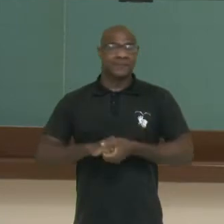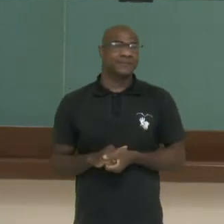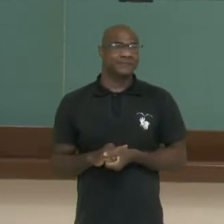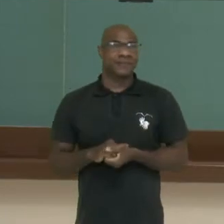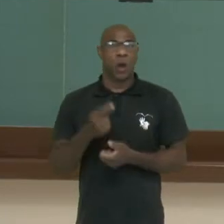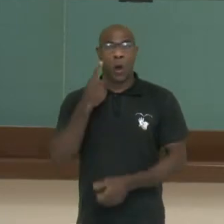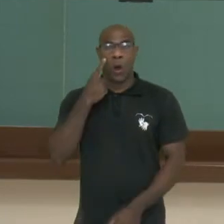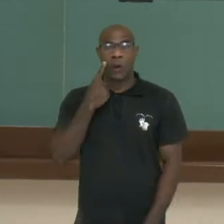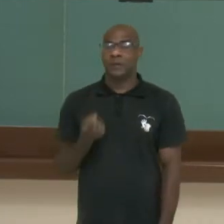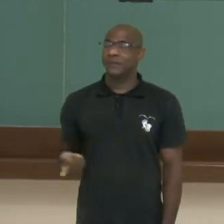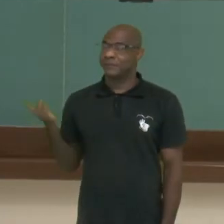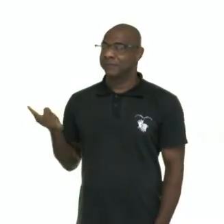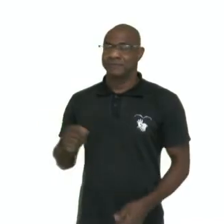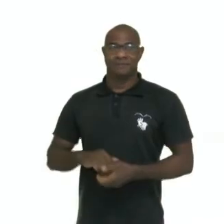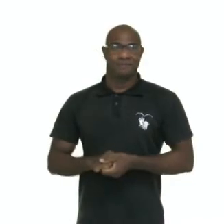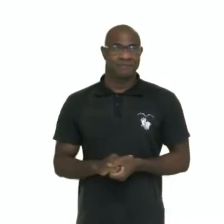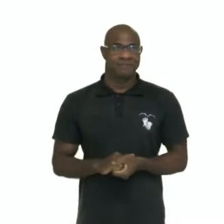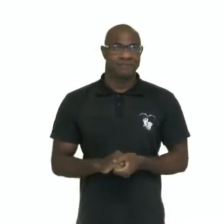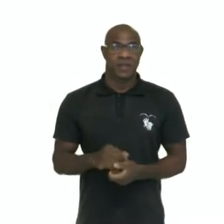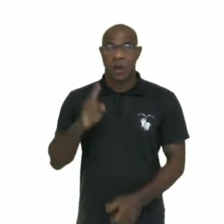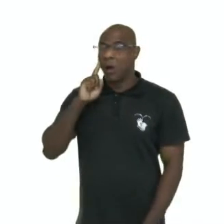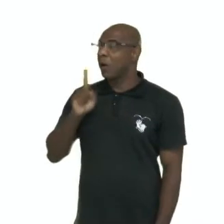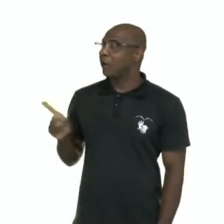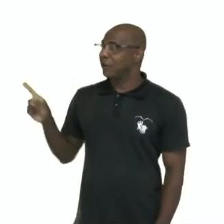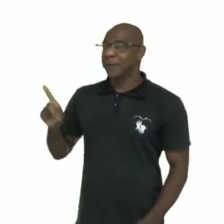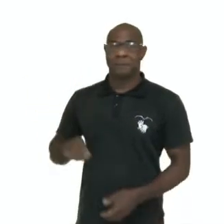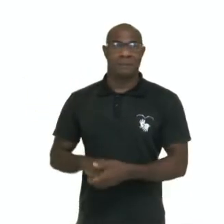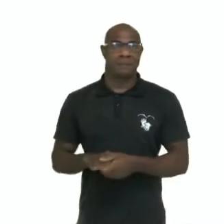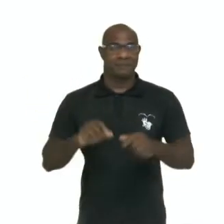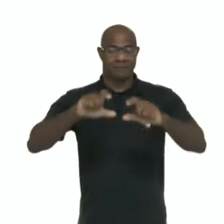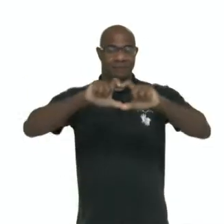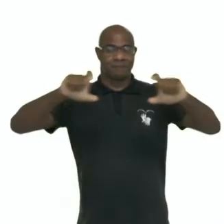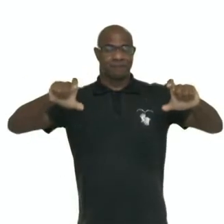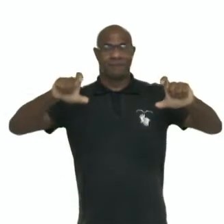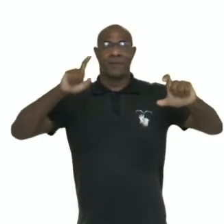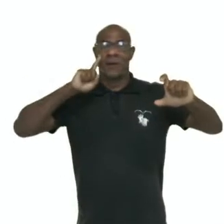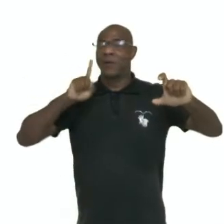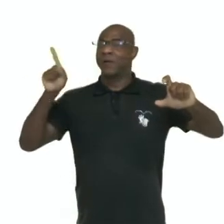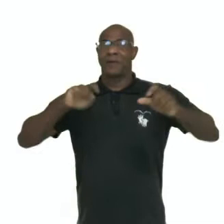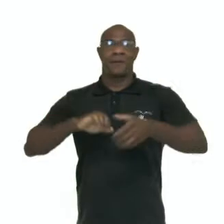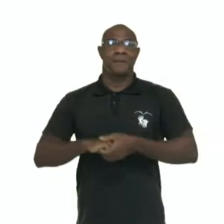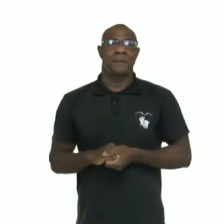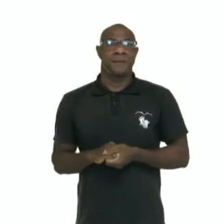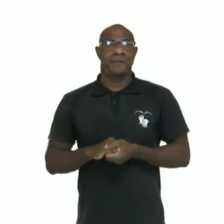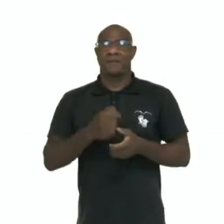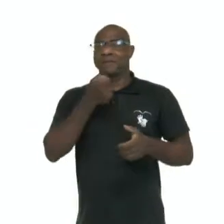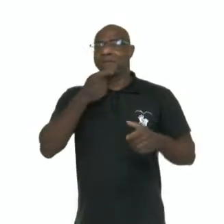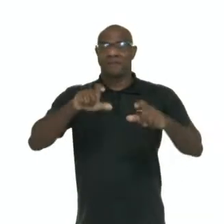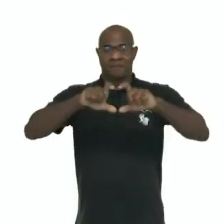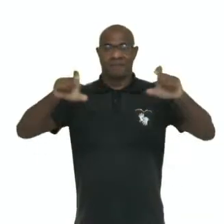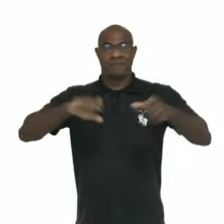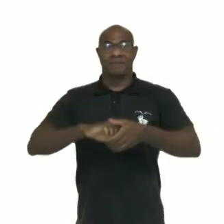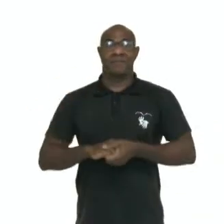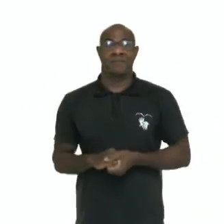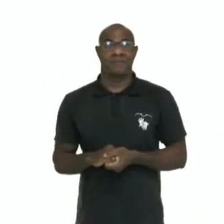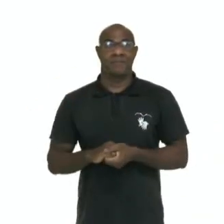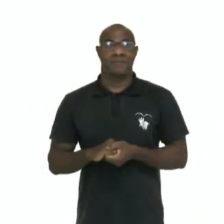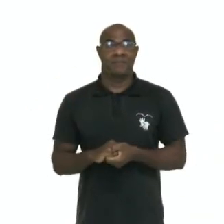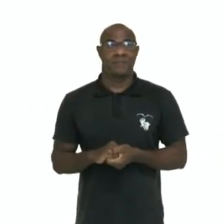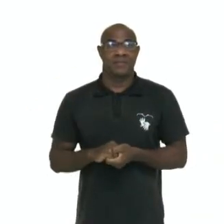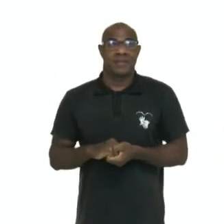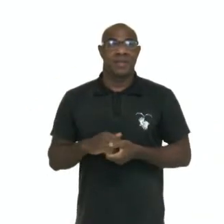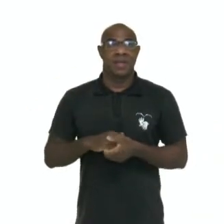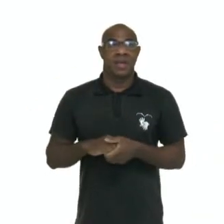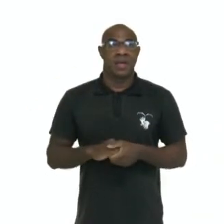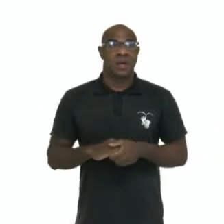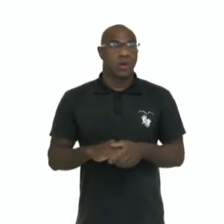Olha só. Veja aqui comigo essa tirinha que a gente tem, aqui, ó. Oba! A seção de